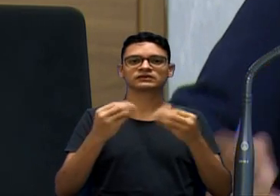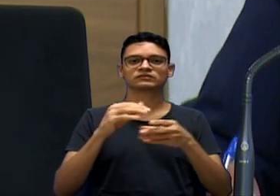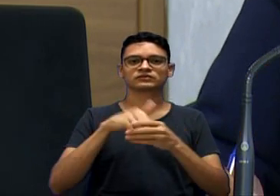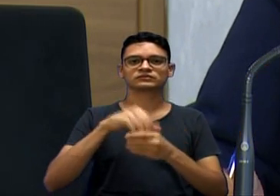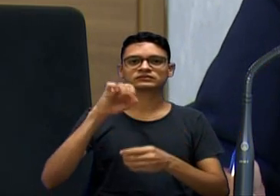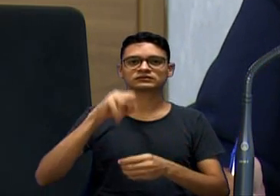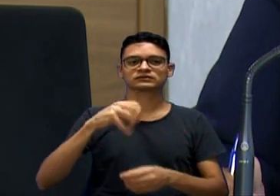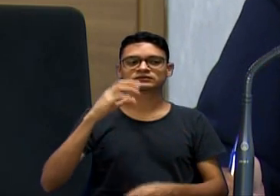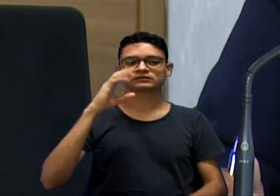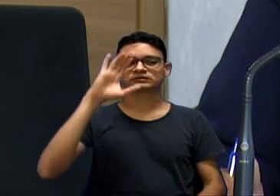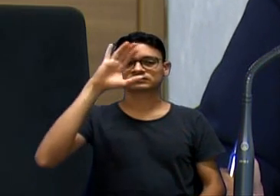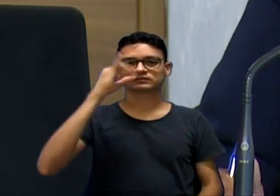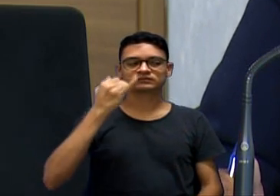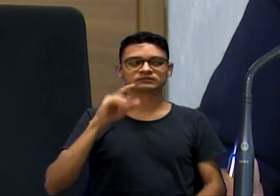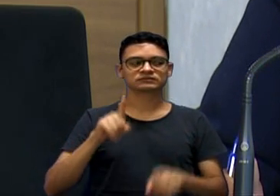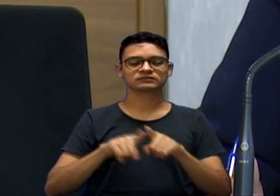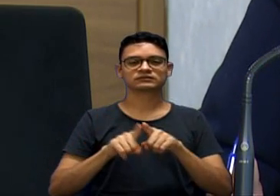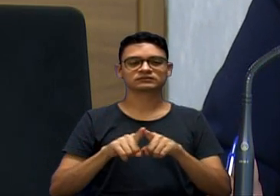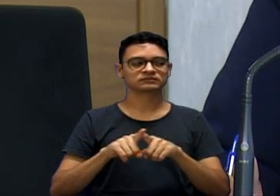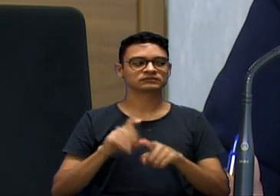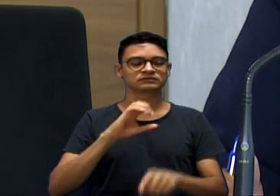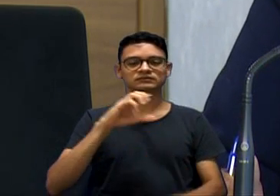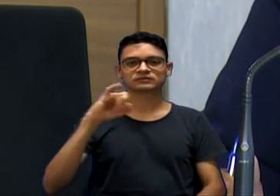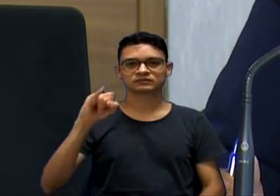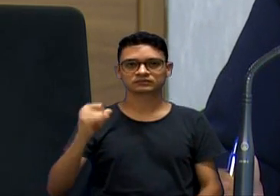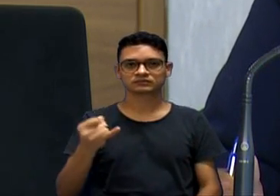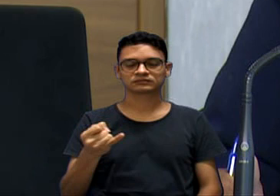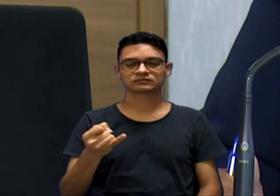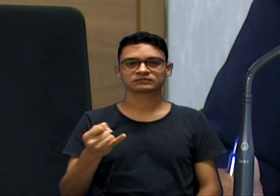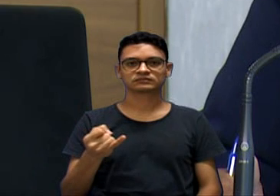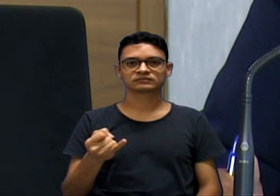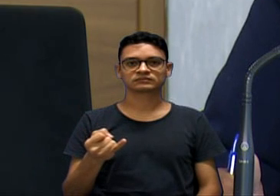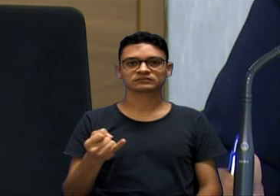Vereador Iara, vereador Cícero João.